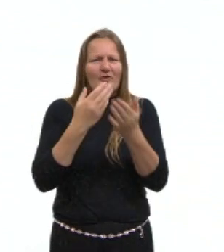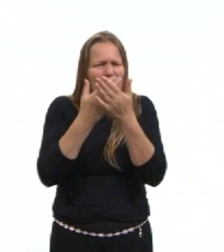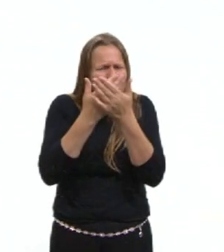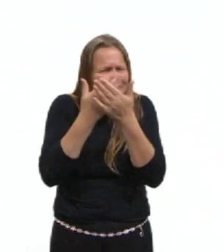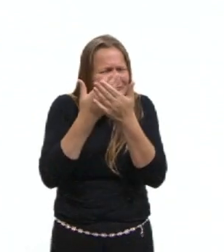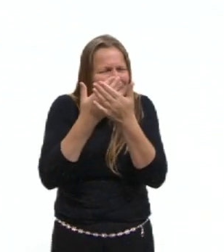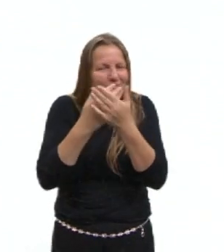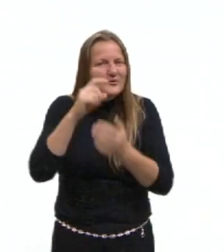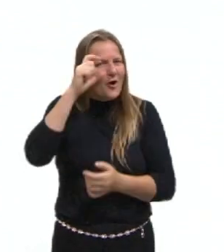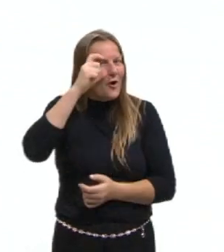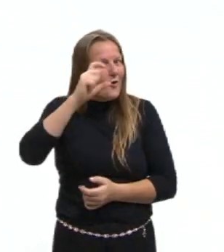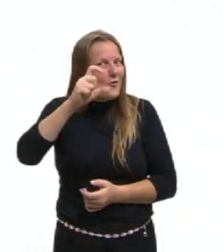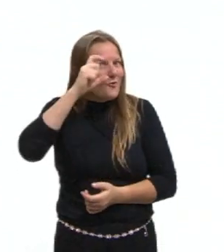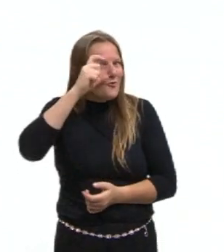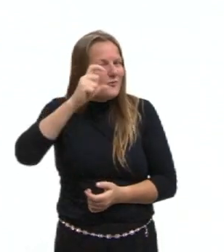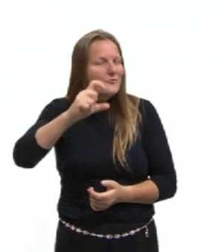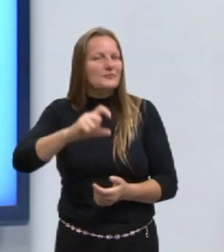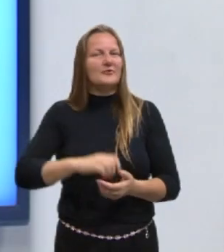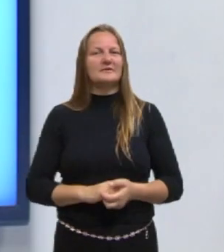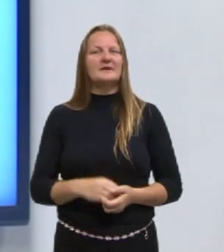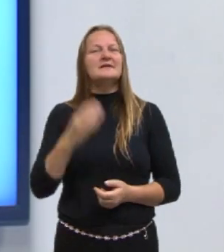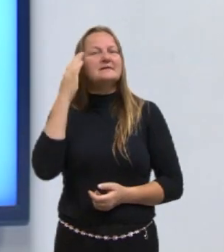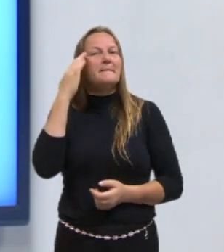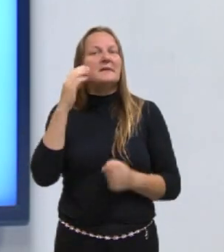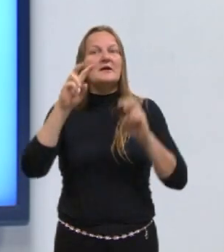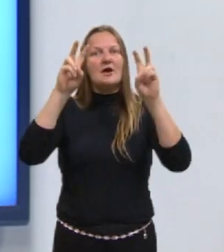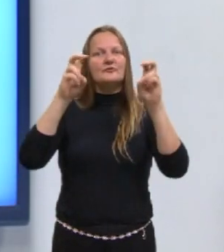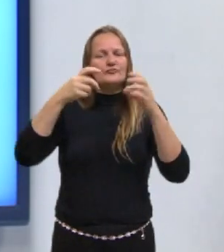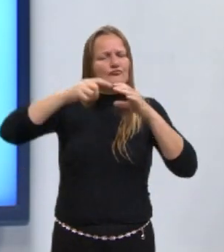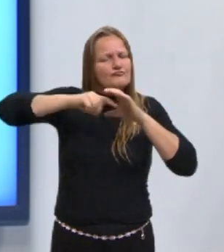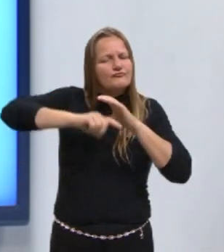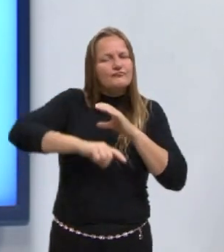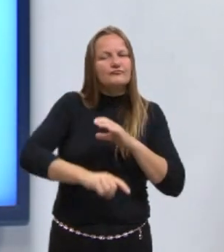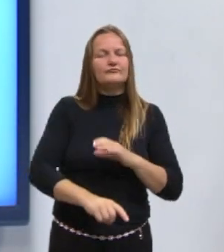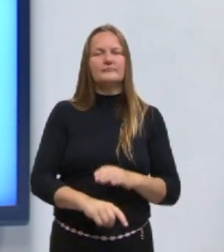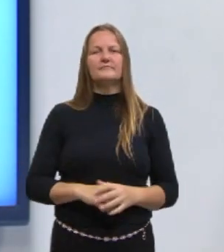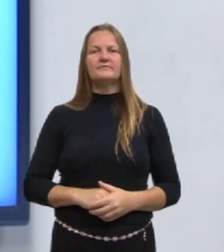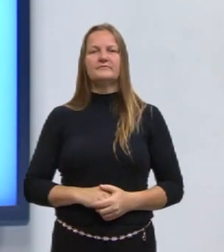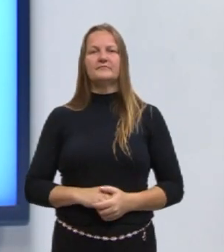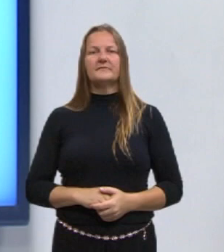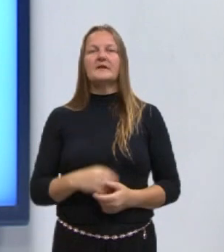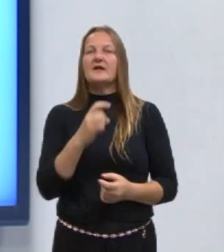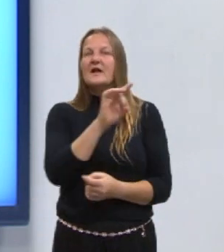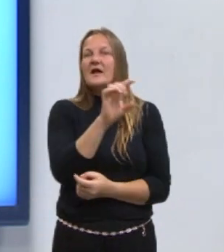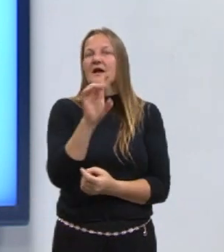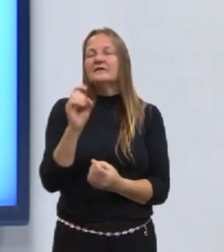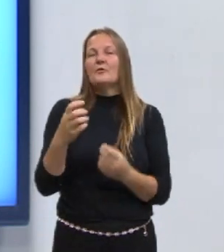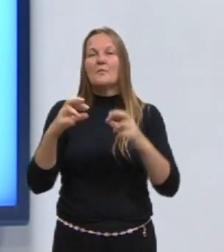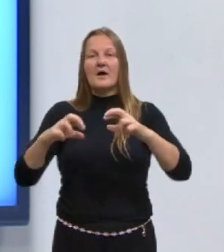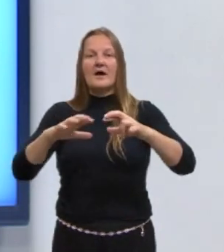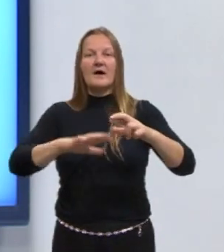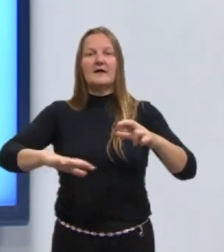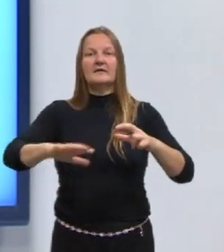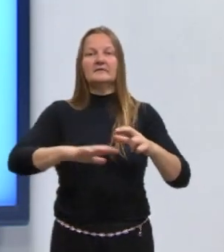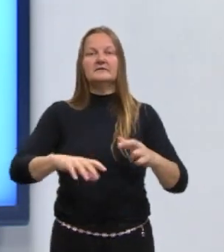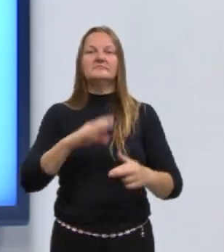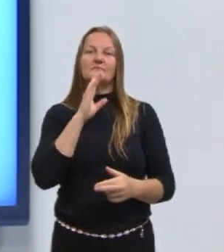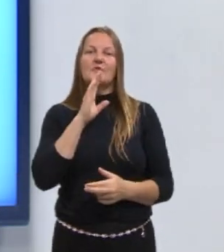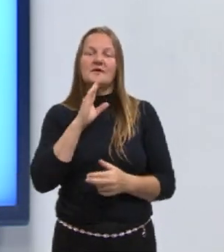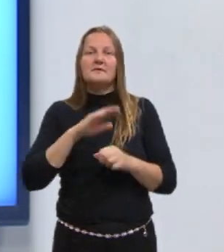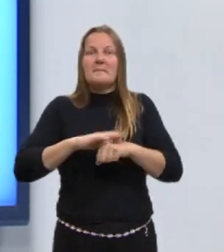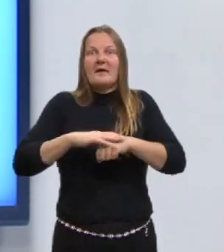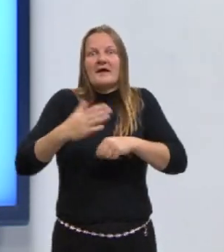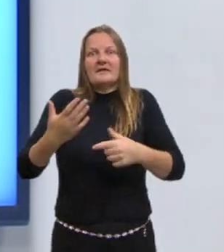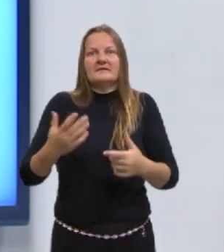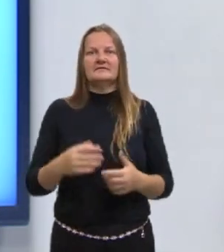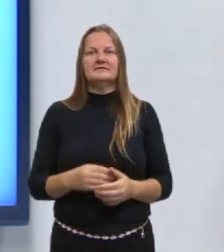Ela é curiosa. Ela é curiosa, ela quer saber sobre aquele assunto específico, né? Então, cada um vai ter uma área, né?